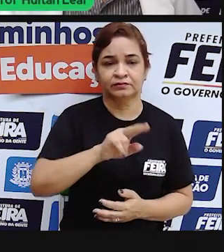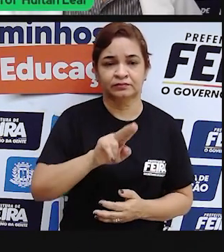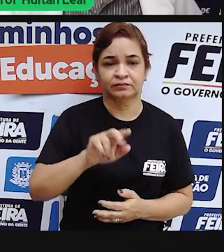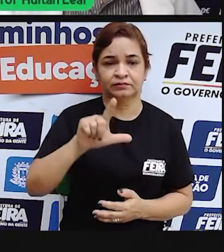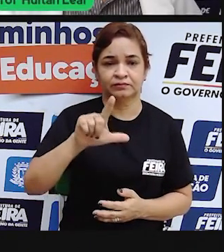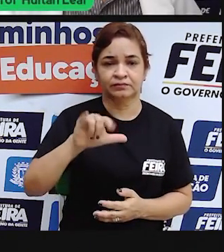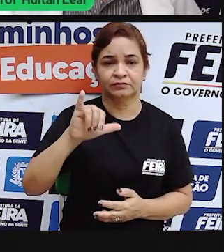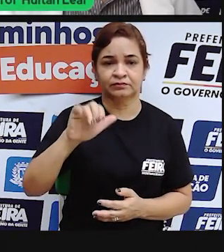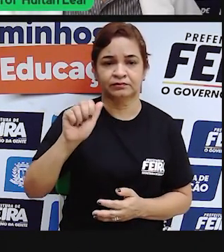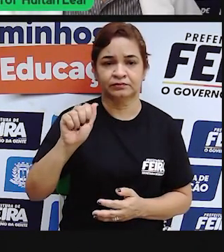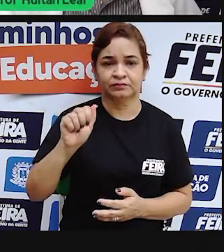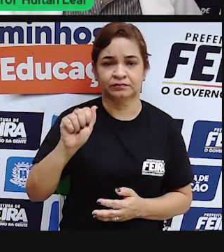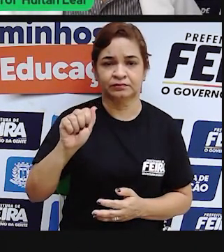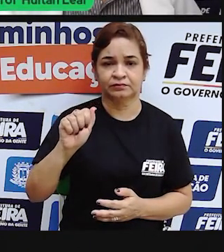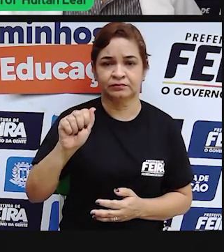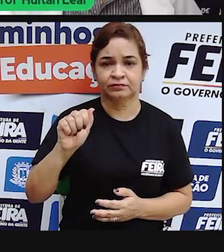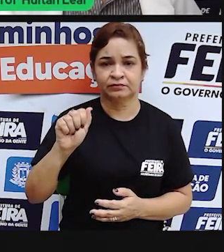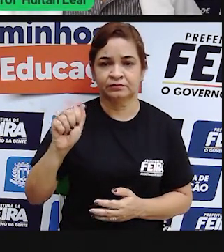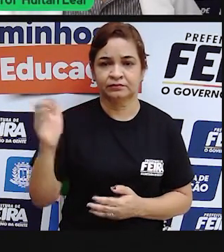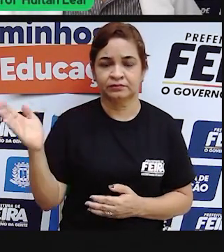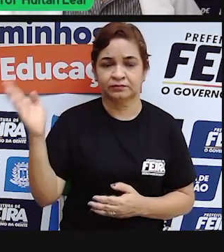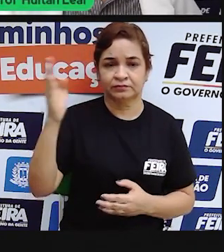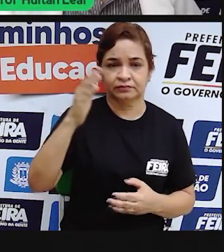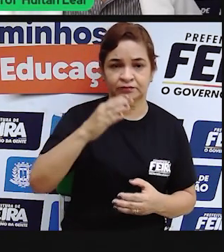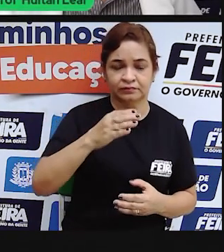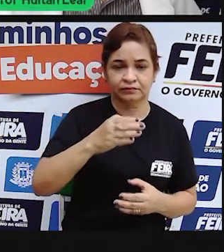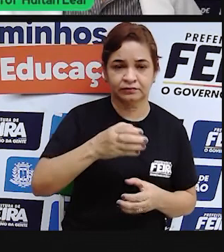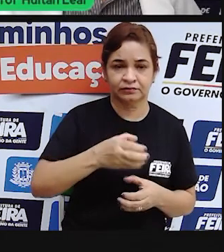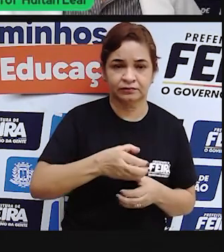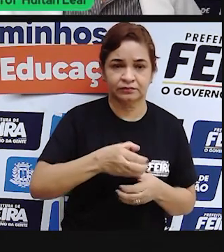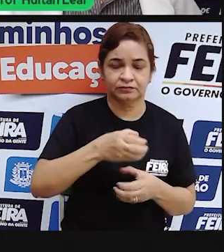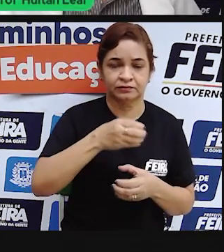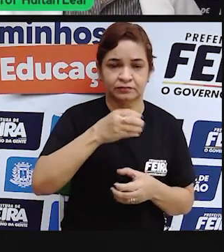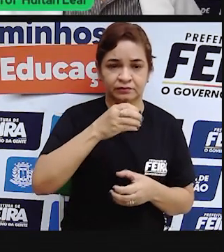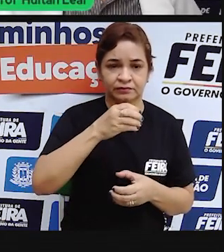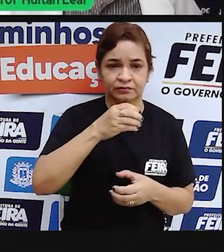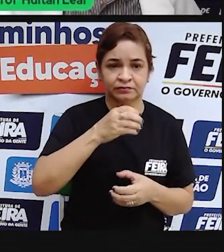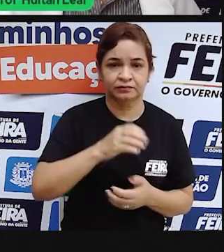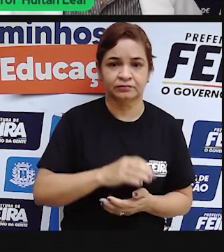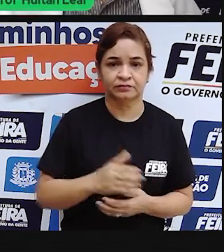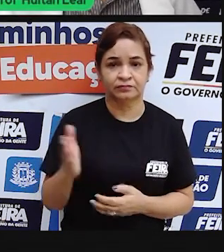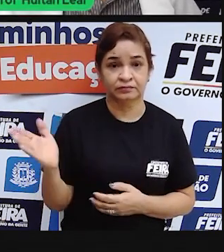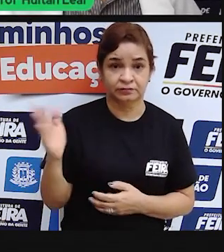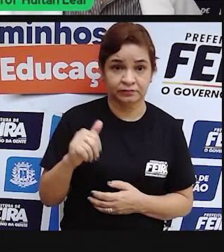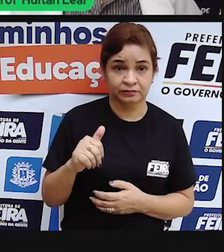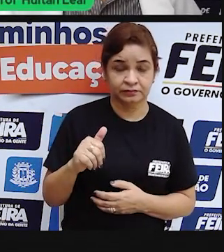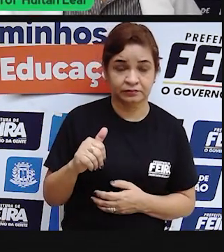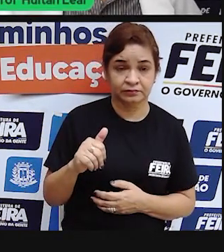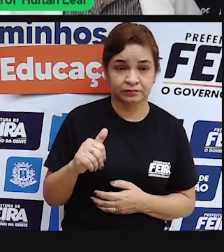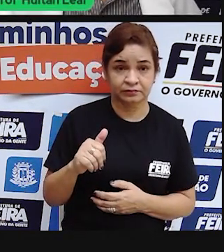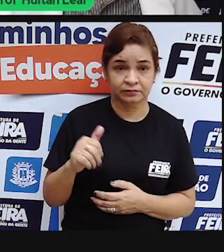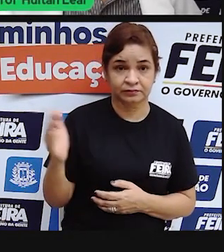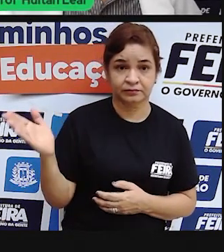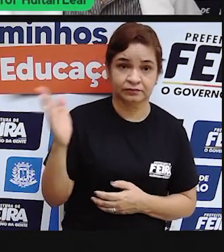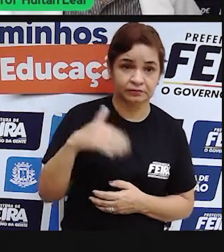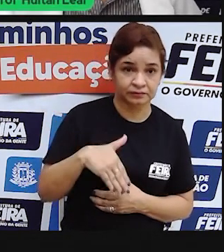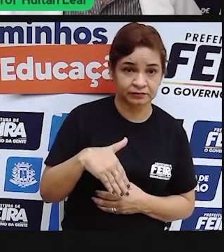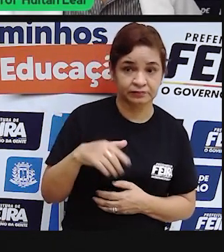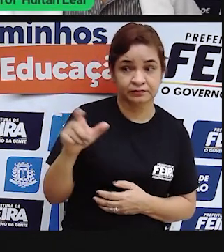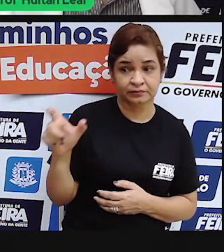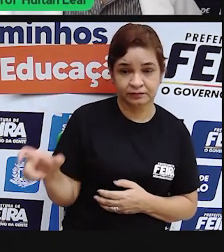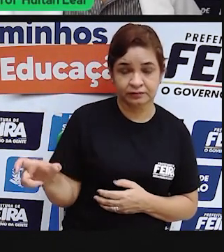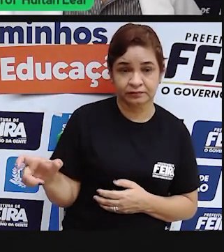um copo. Eu estou chamando Júlia. Traga-me um copo, Júlia. Fazendo uma evocação.